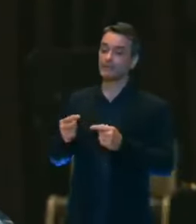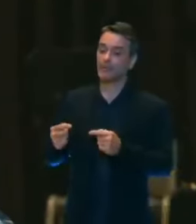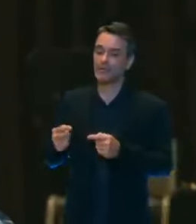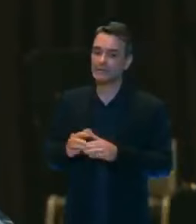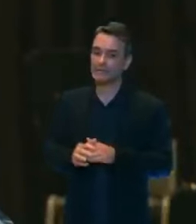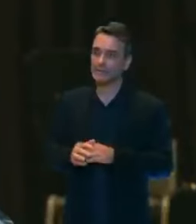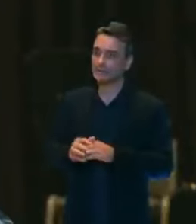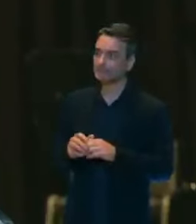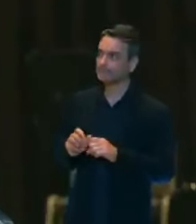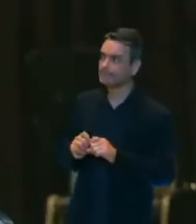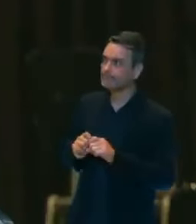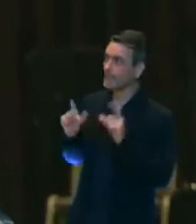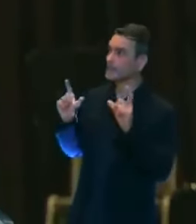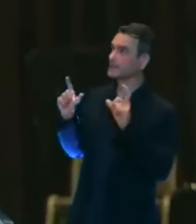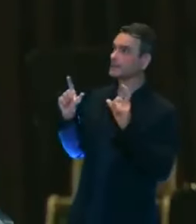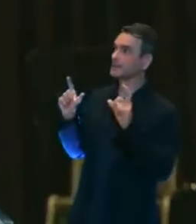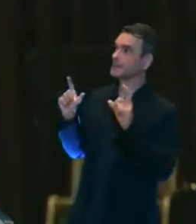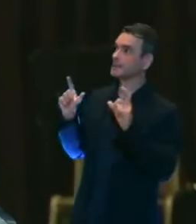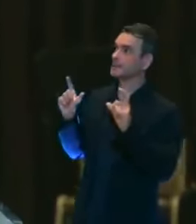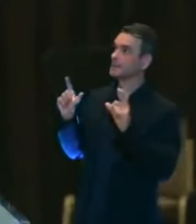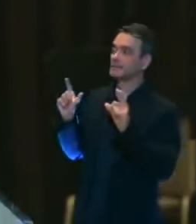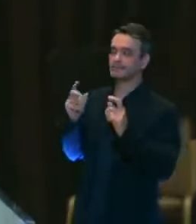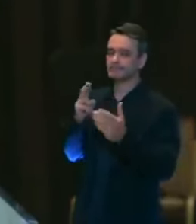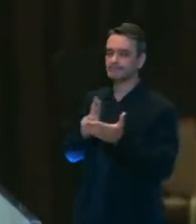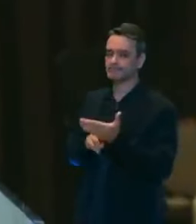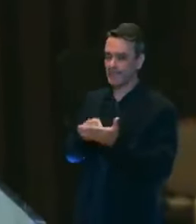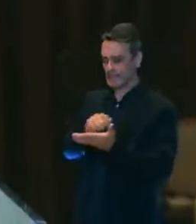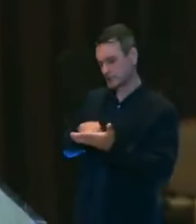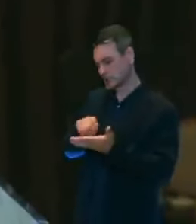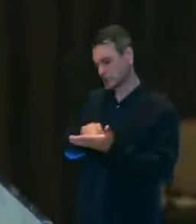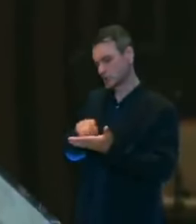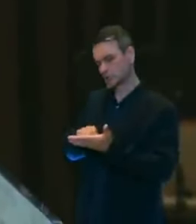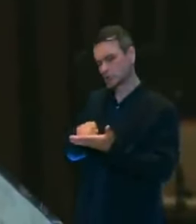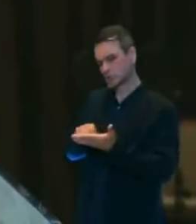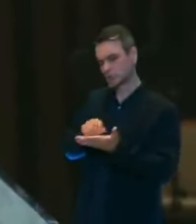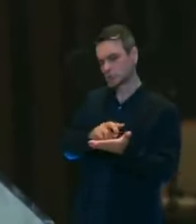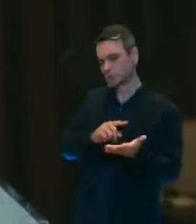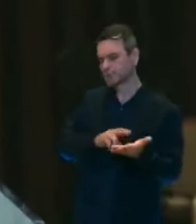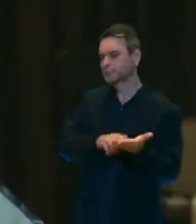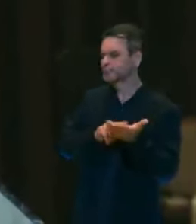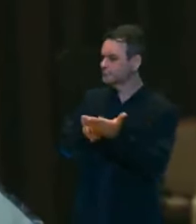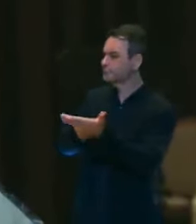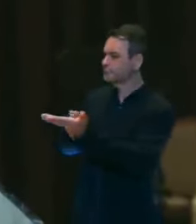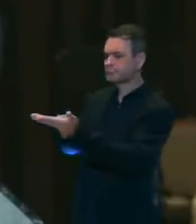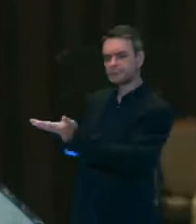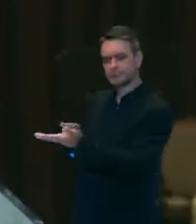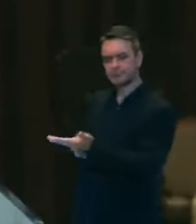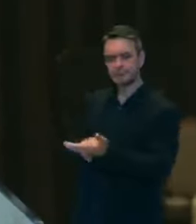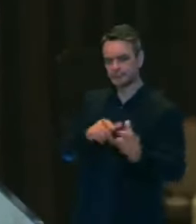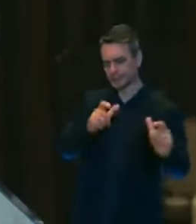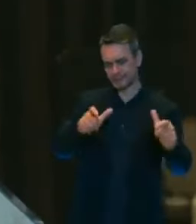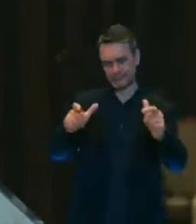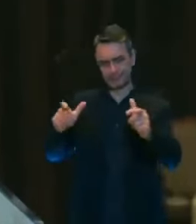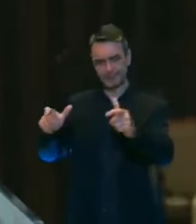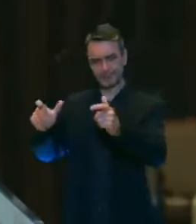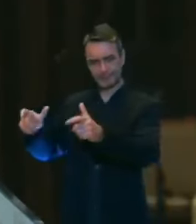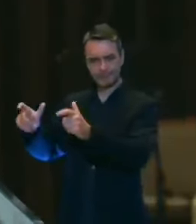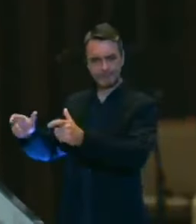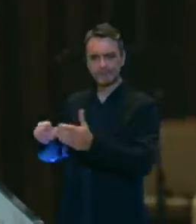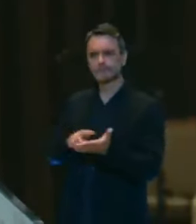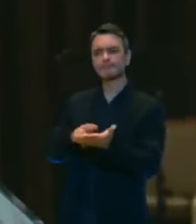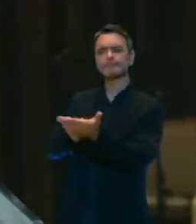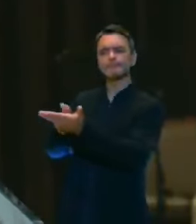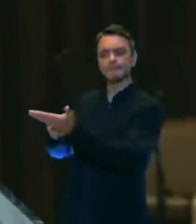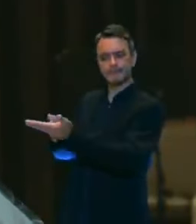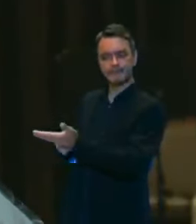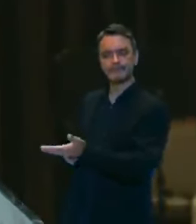acorda. E ele então escreve uma carta e manda distribuir para todos os seus domínios, para dizer: